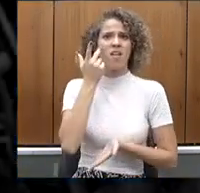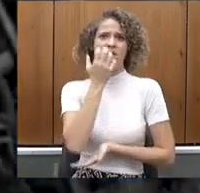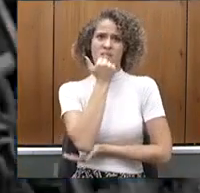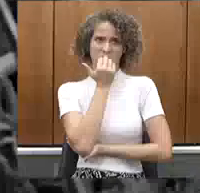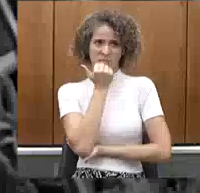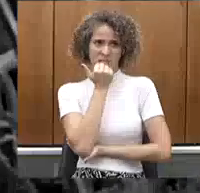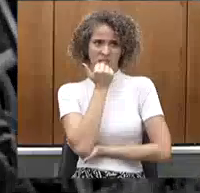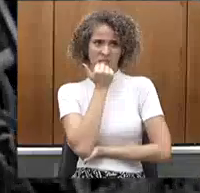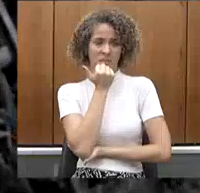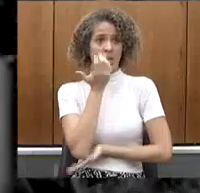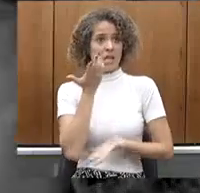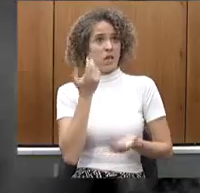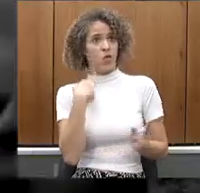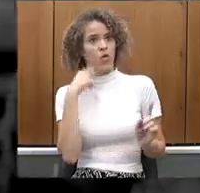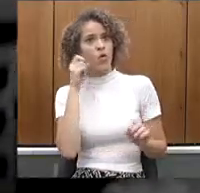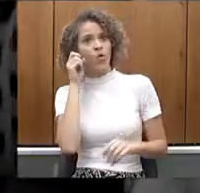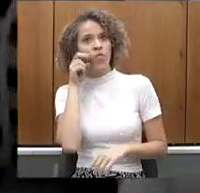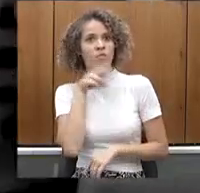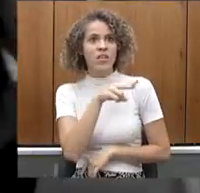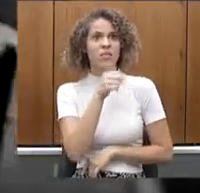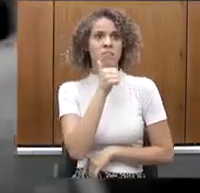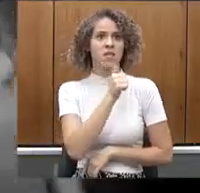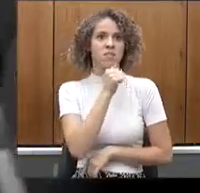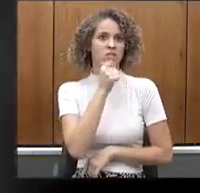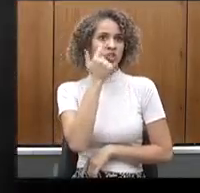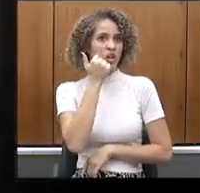de comer em casa